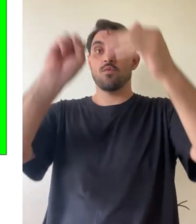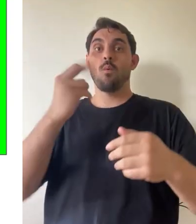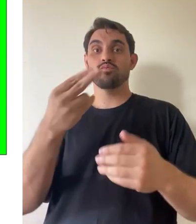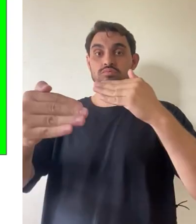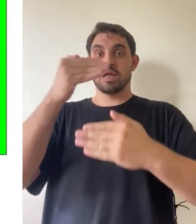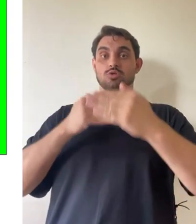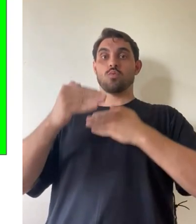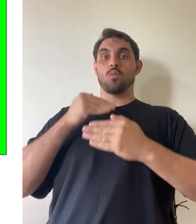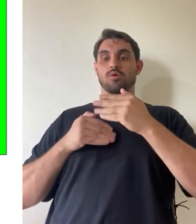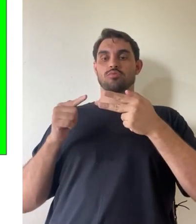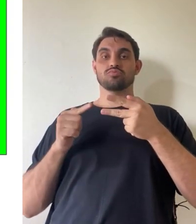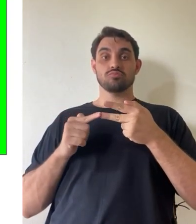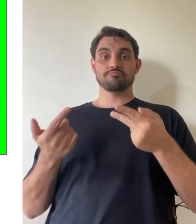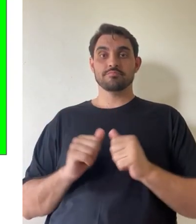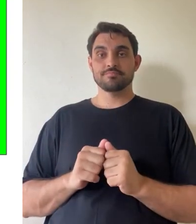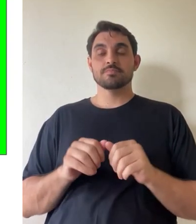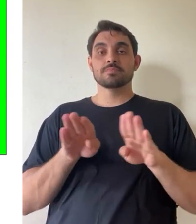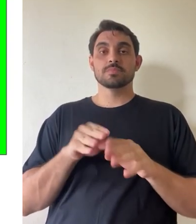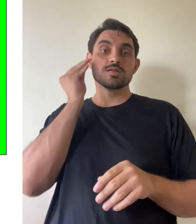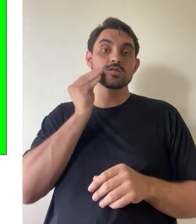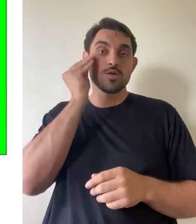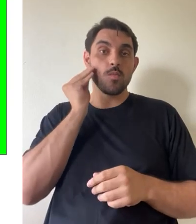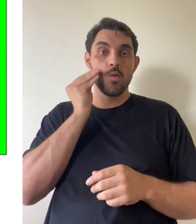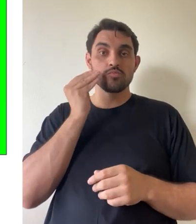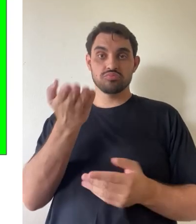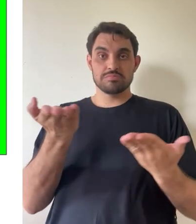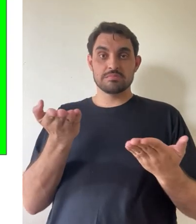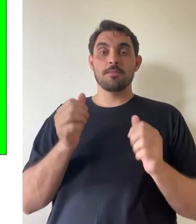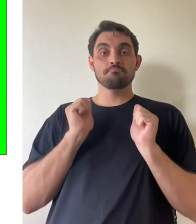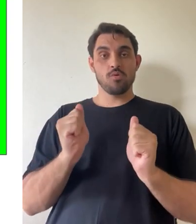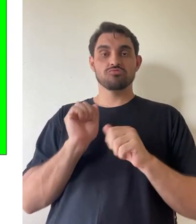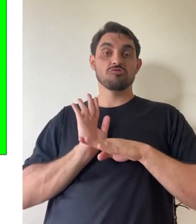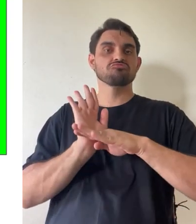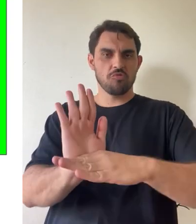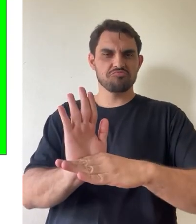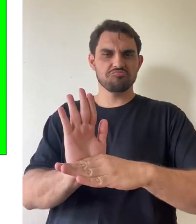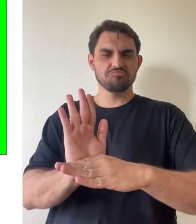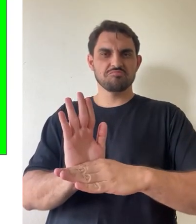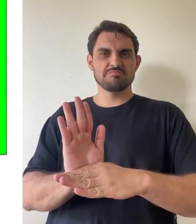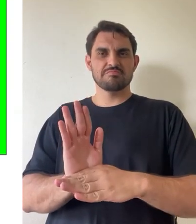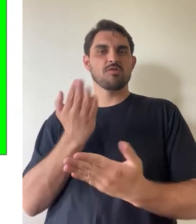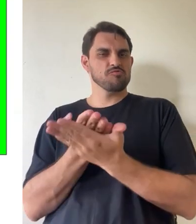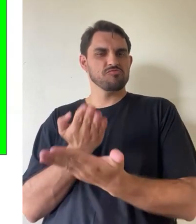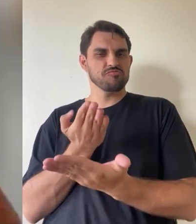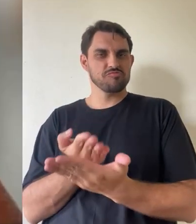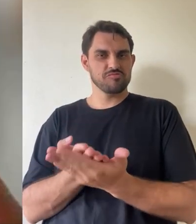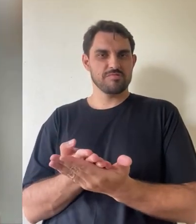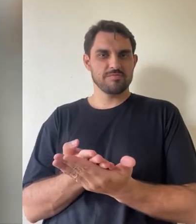aceleração, ok? Então essa foi a aula de hoje. Um abraço a todos e muito obrigada!